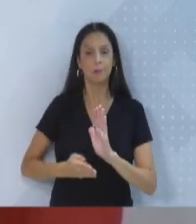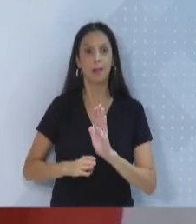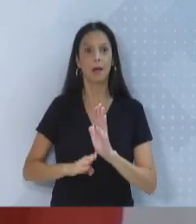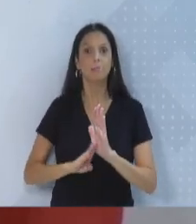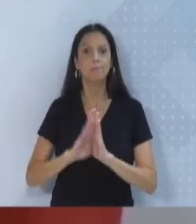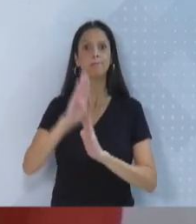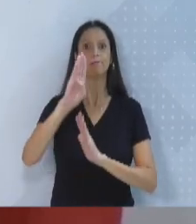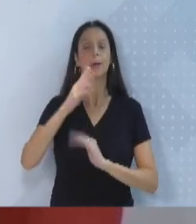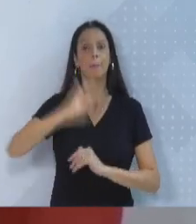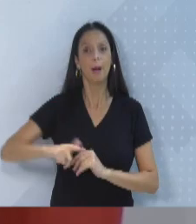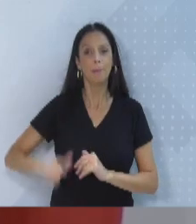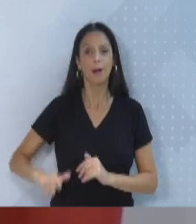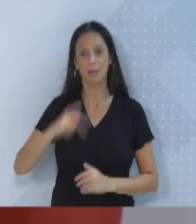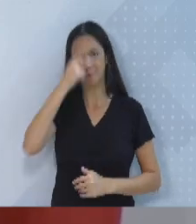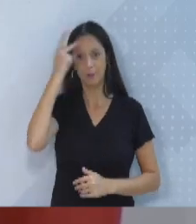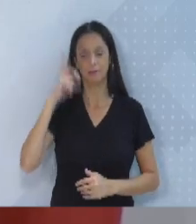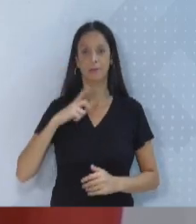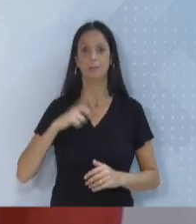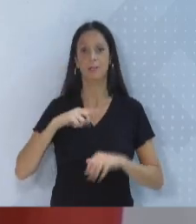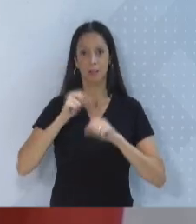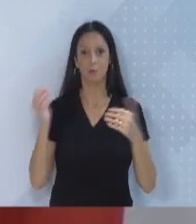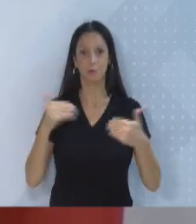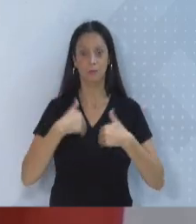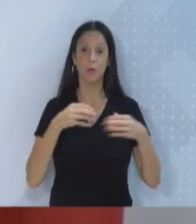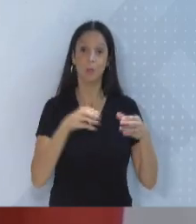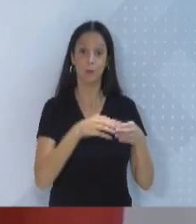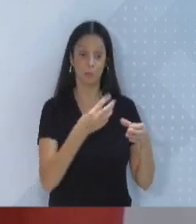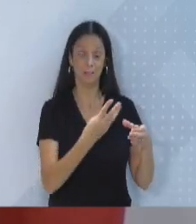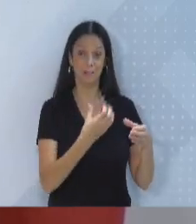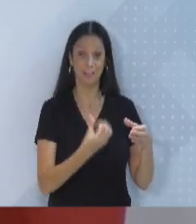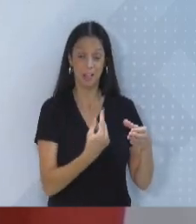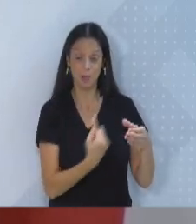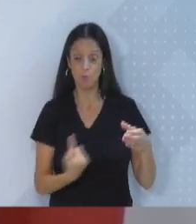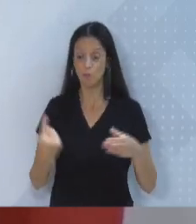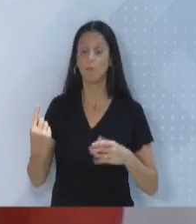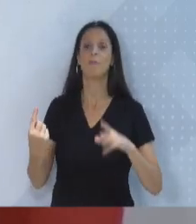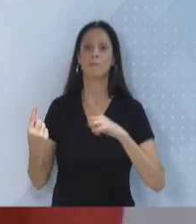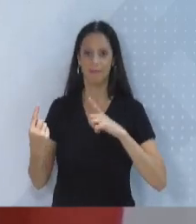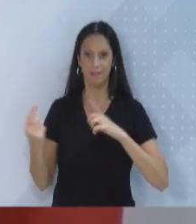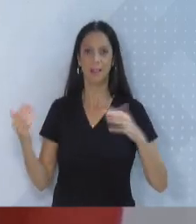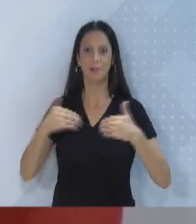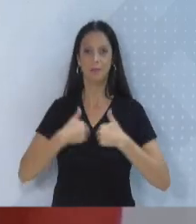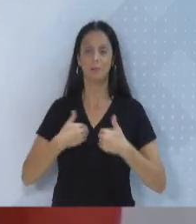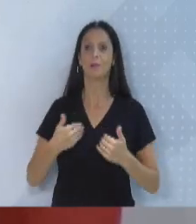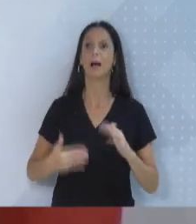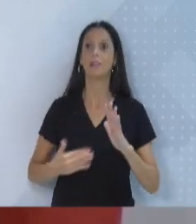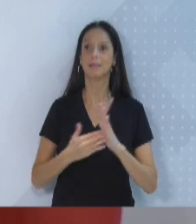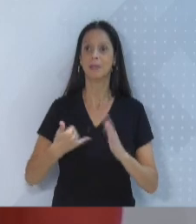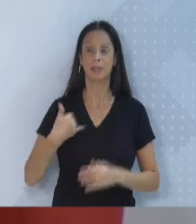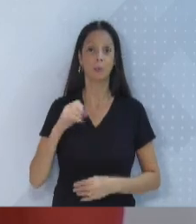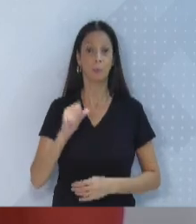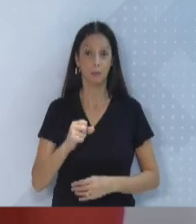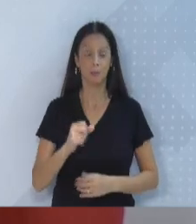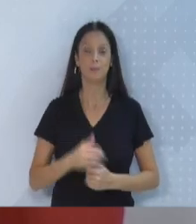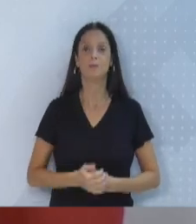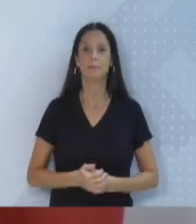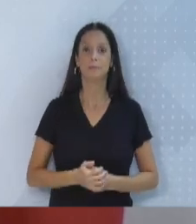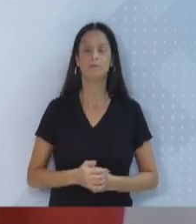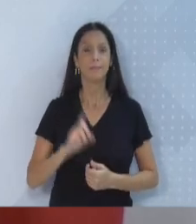em 36, a quantidade de diagnóstico nas crianças de 8 anos. A gente vai considerar